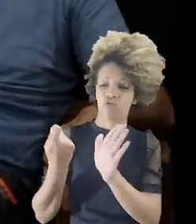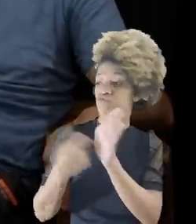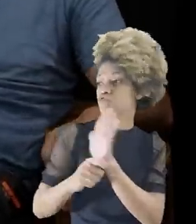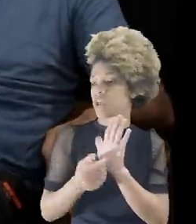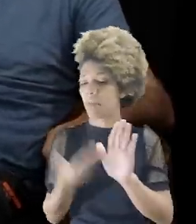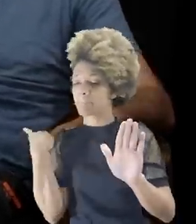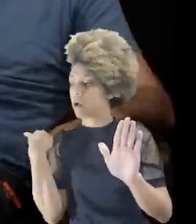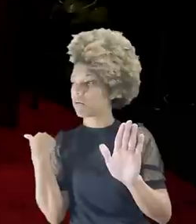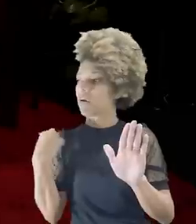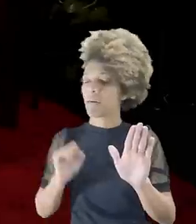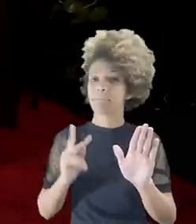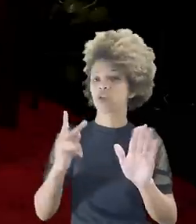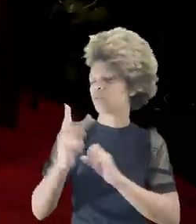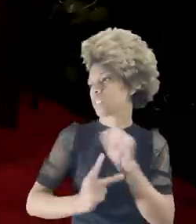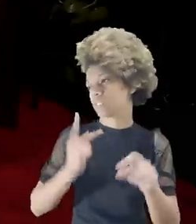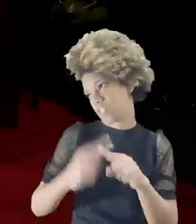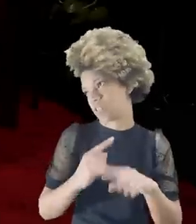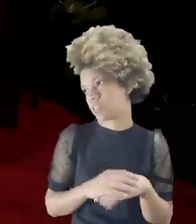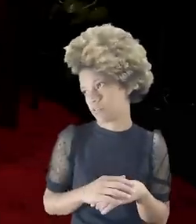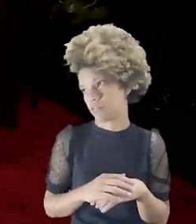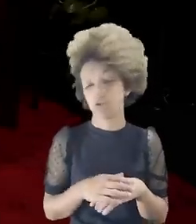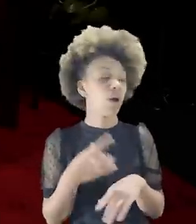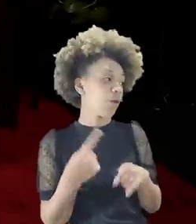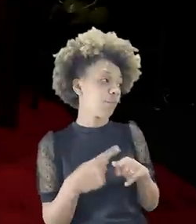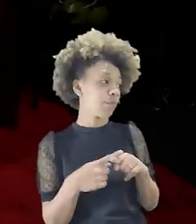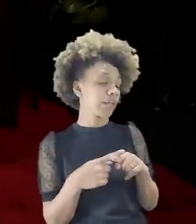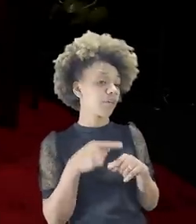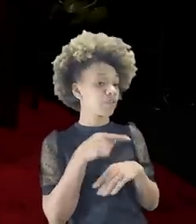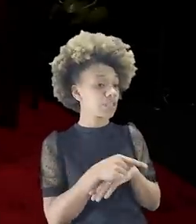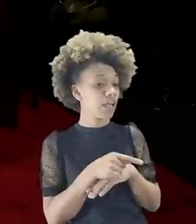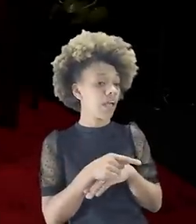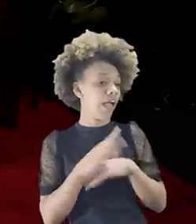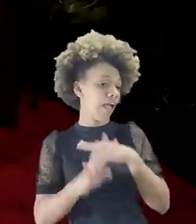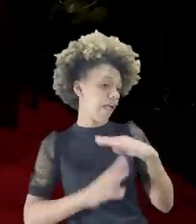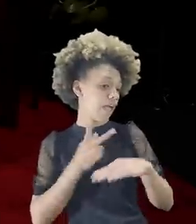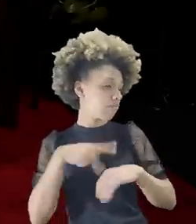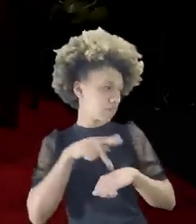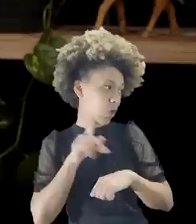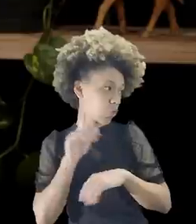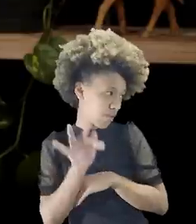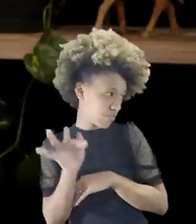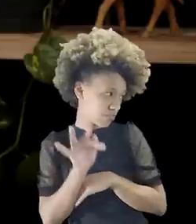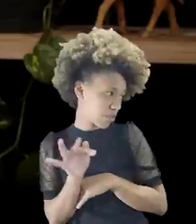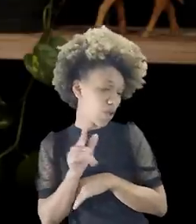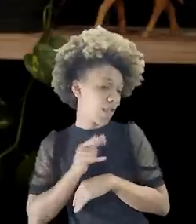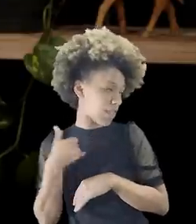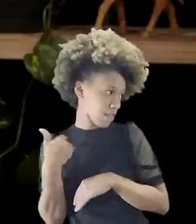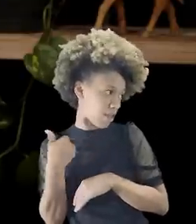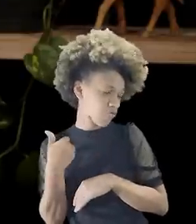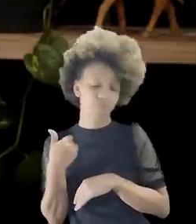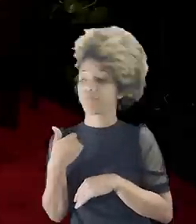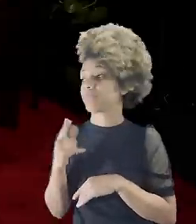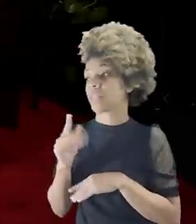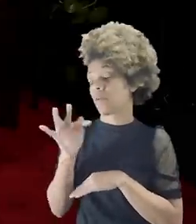entrar no outro ano ainda ele pode fazer isso duas vezes Ah porque no caso você É internacional não é o cara do universitário Universitário ele